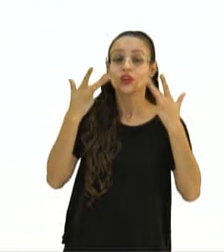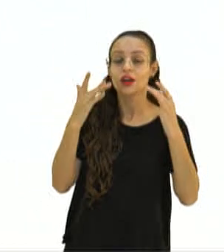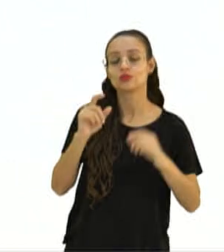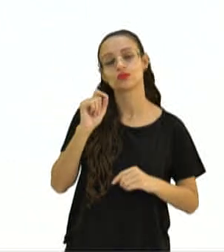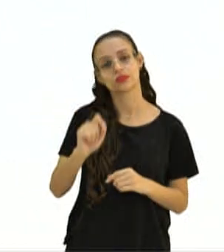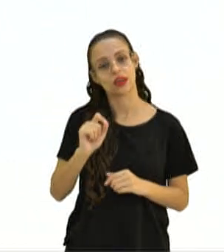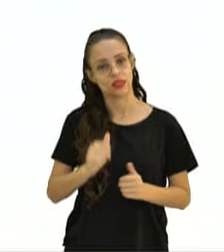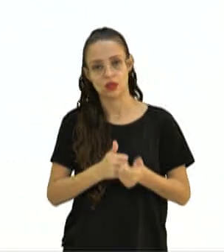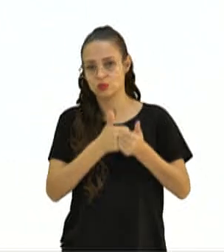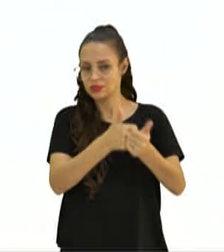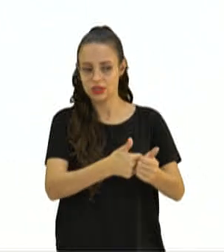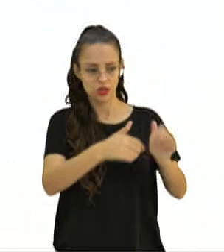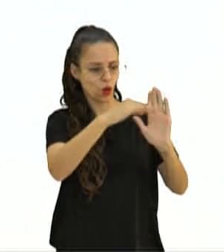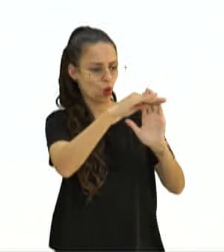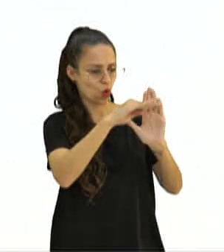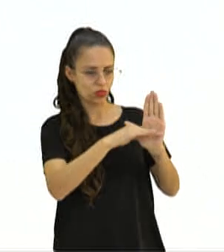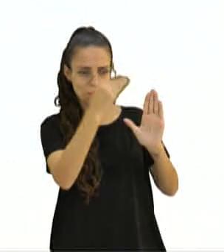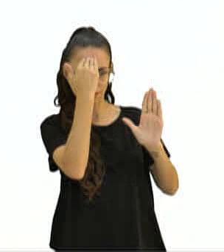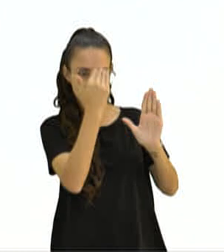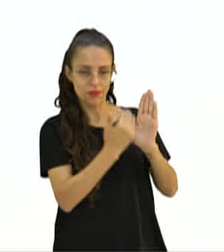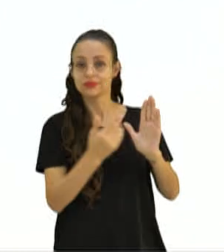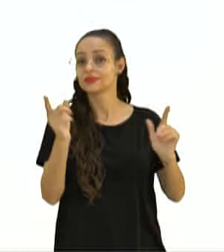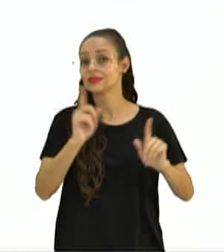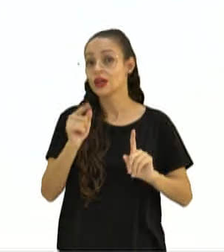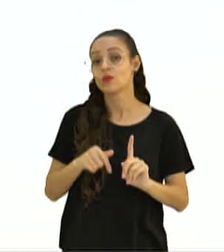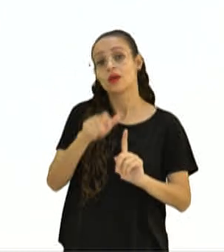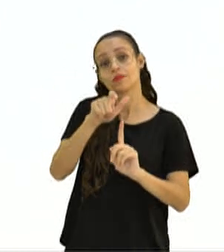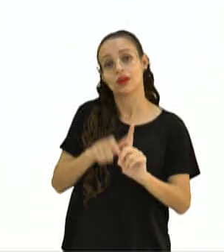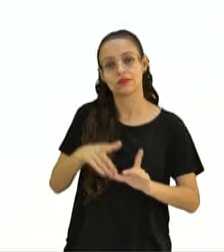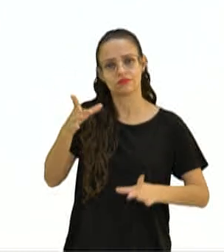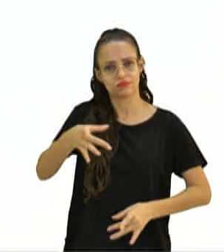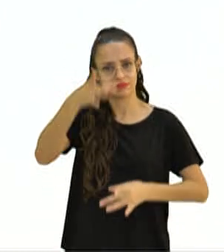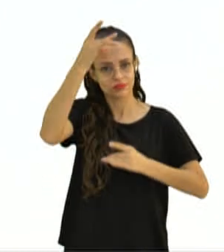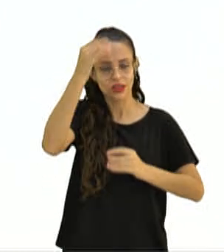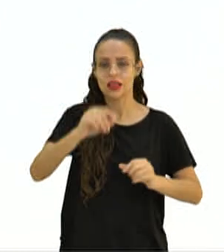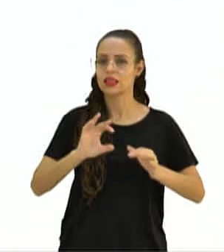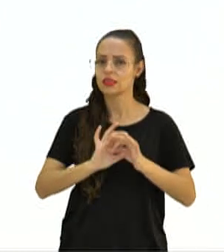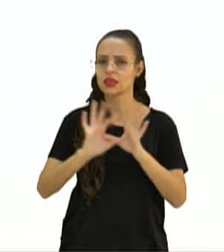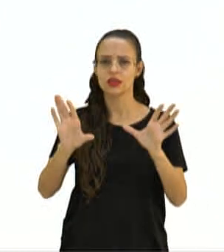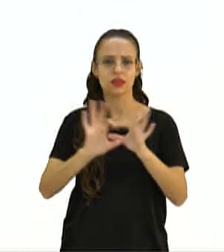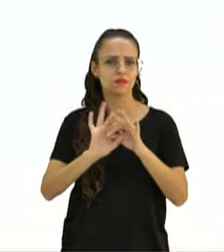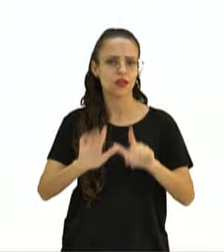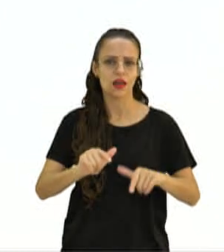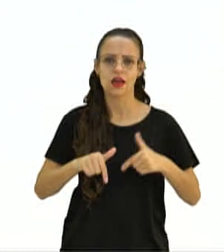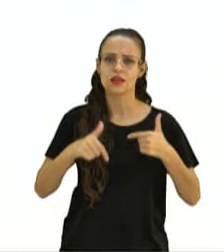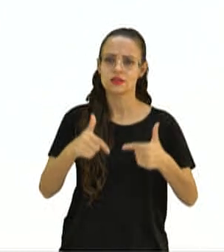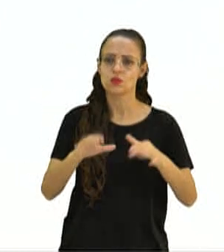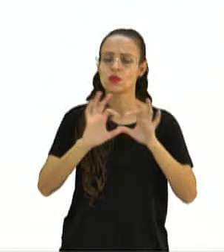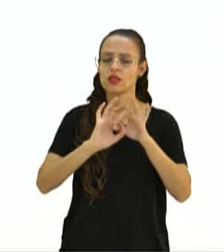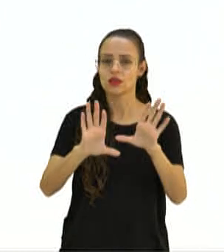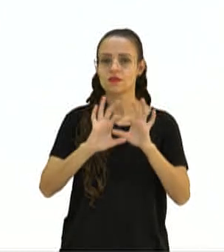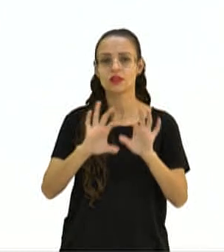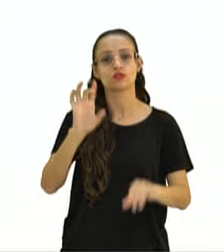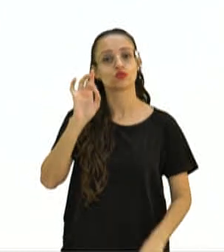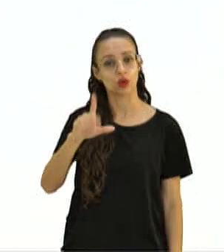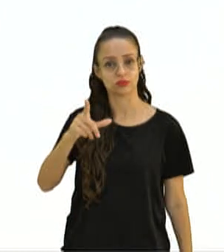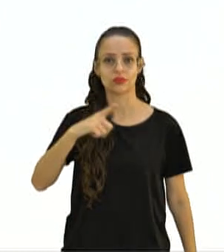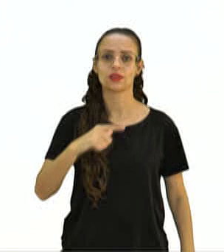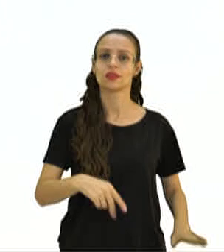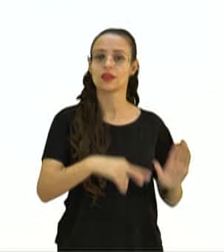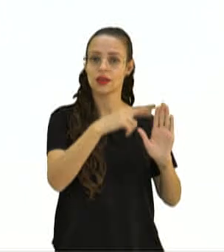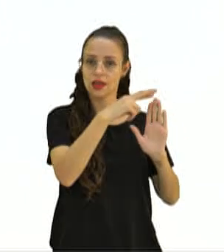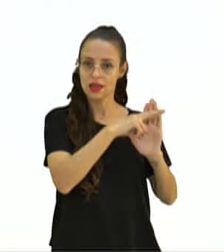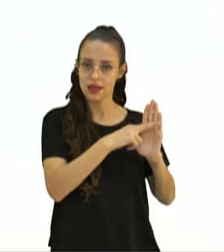não segue um roteiro, mas age pelo seu personagem com liberdade de ação, limitado somente pelo conjunto de regras